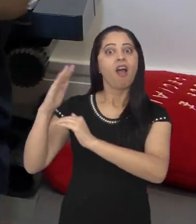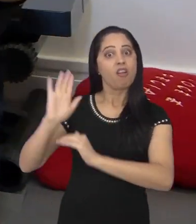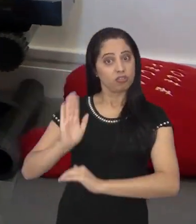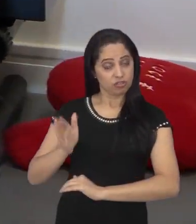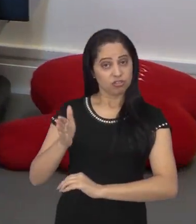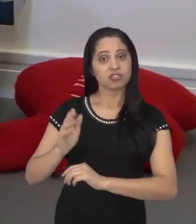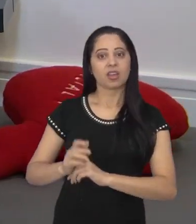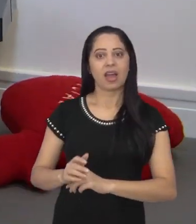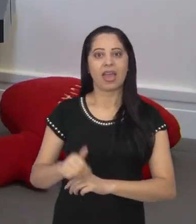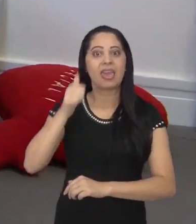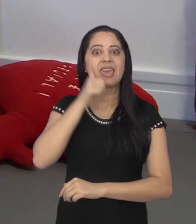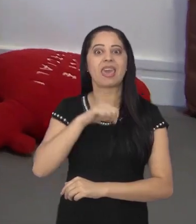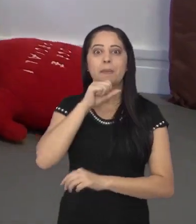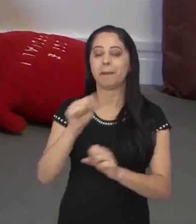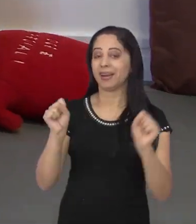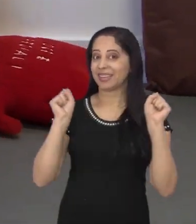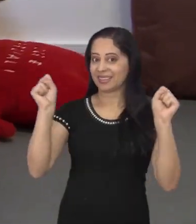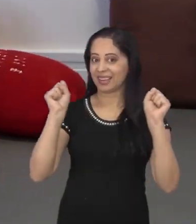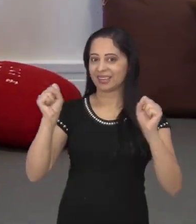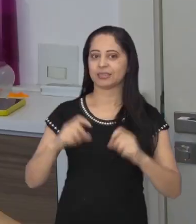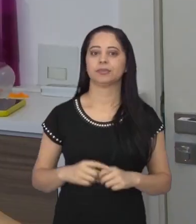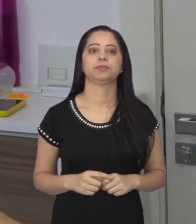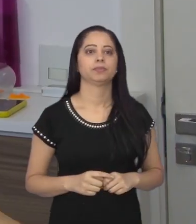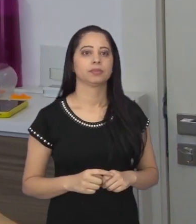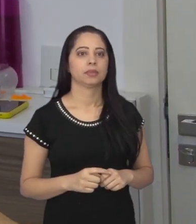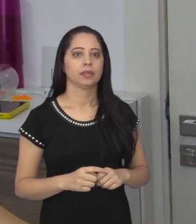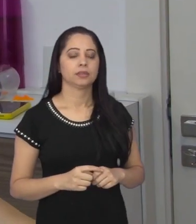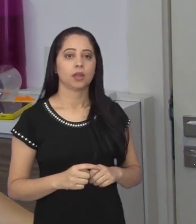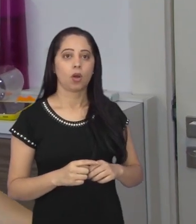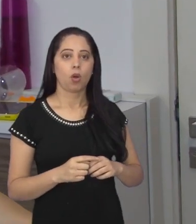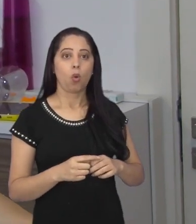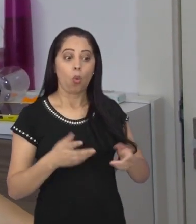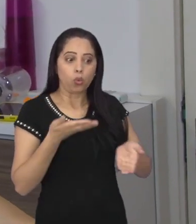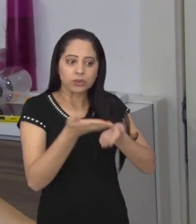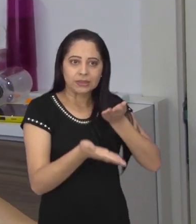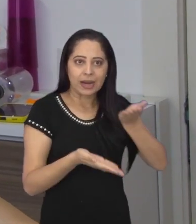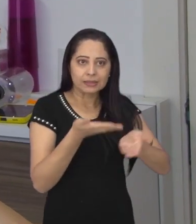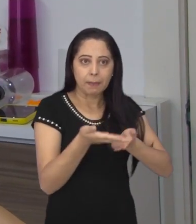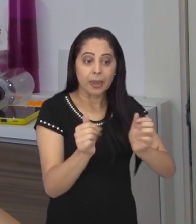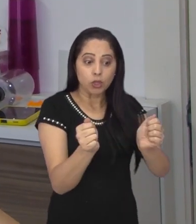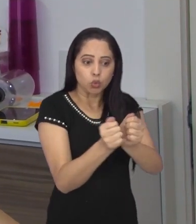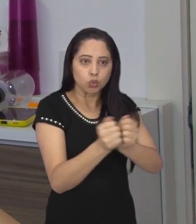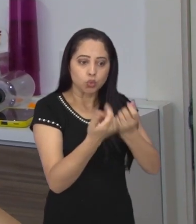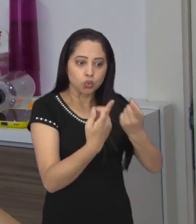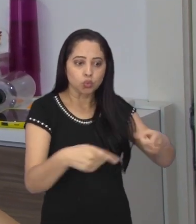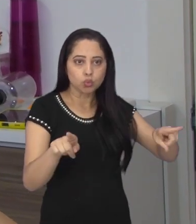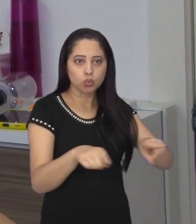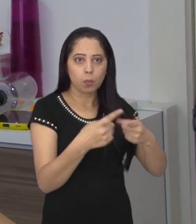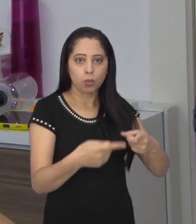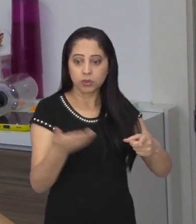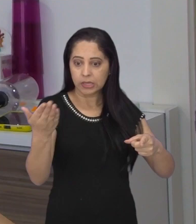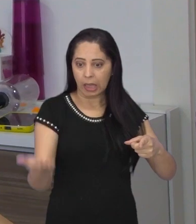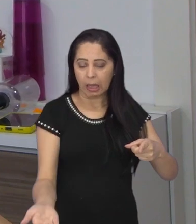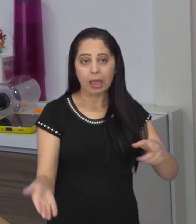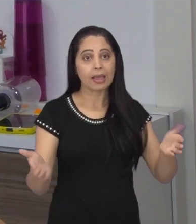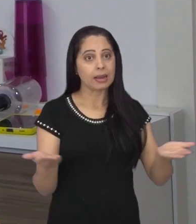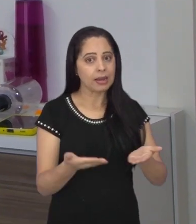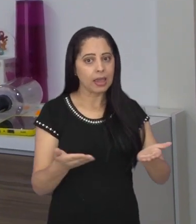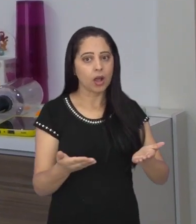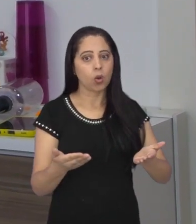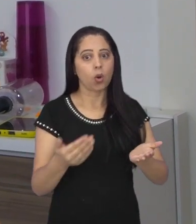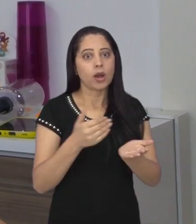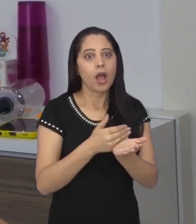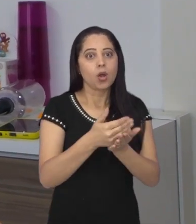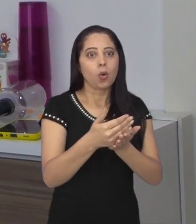foi grande e a mãe comemora as conquistas. Foi a musicoterapia que deu um pontapé na evolução do Joaquim, que saiu os